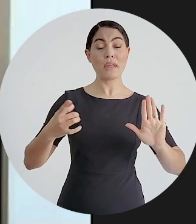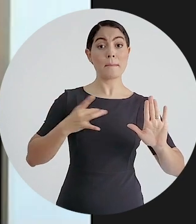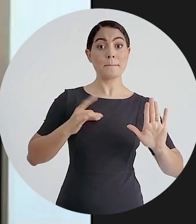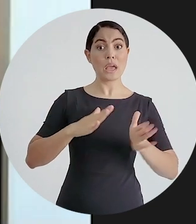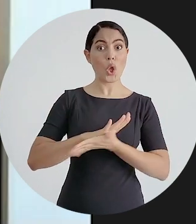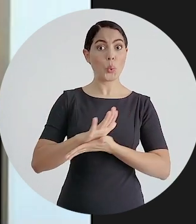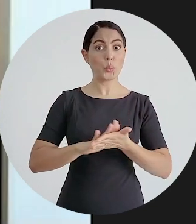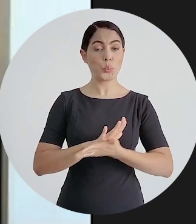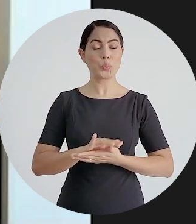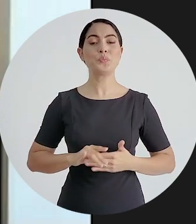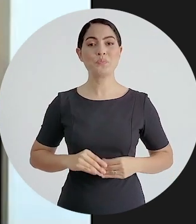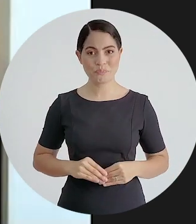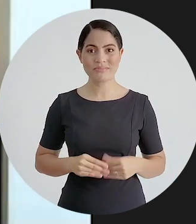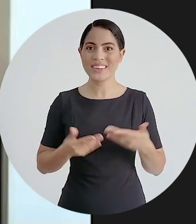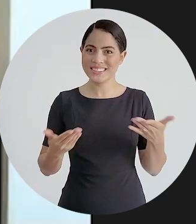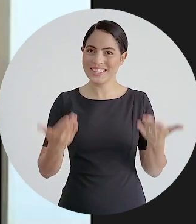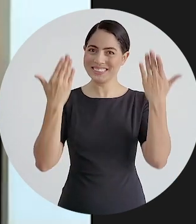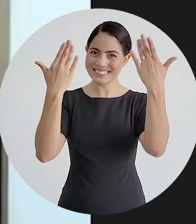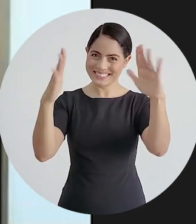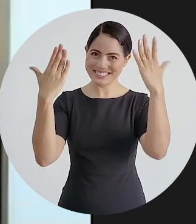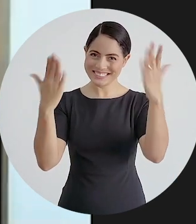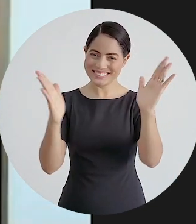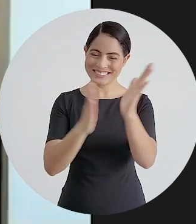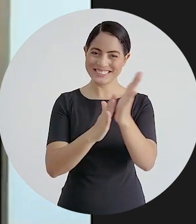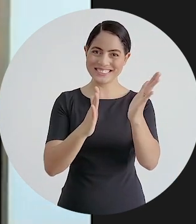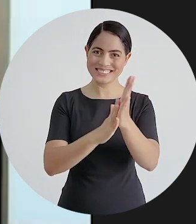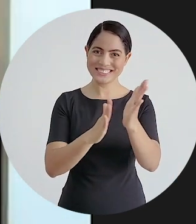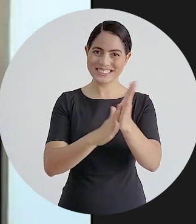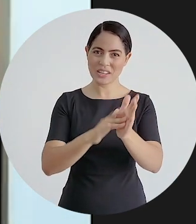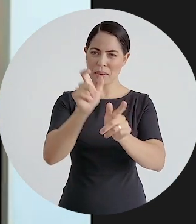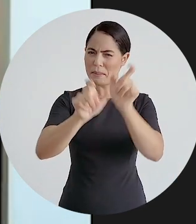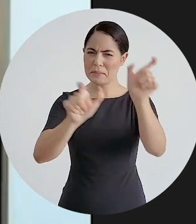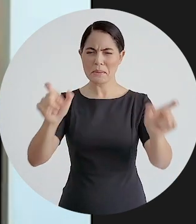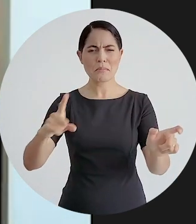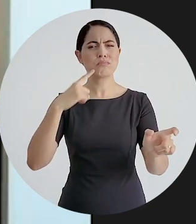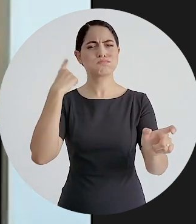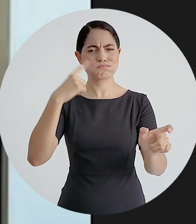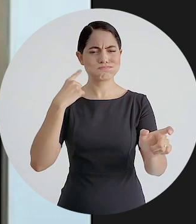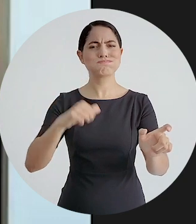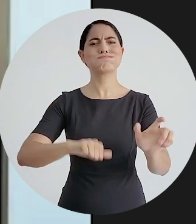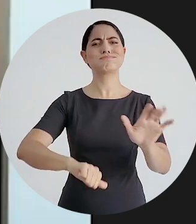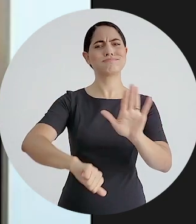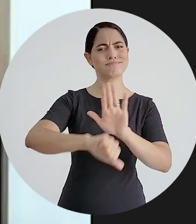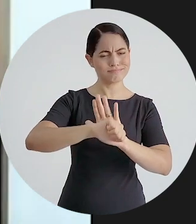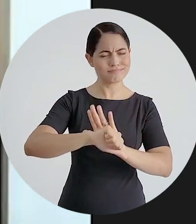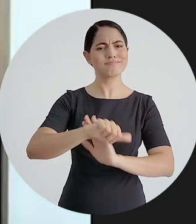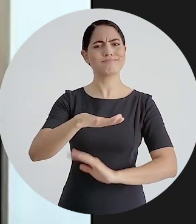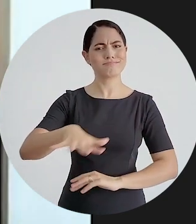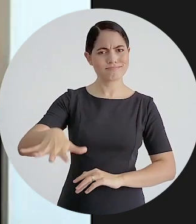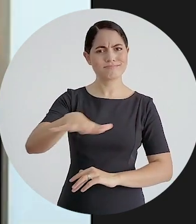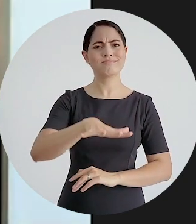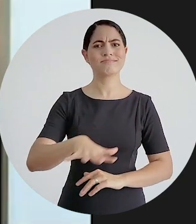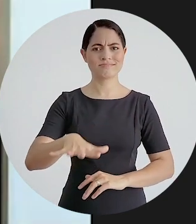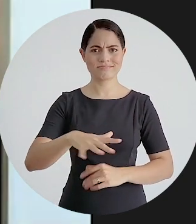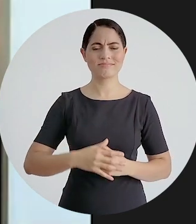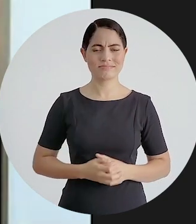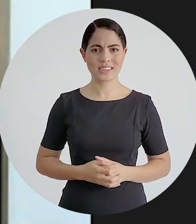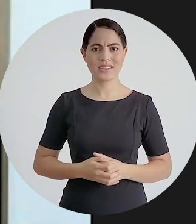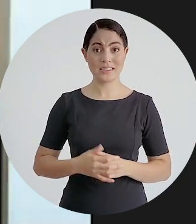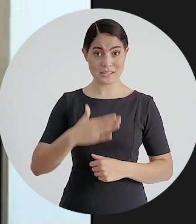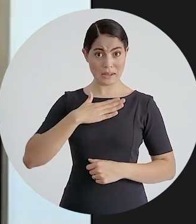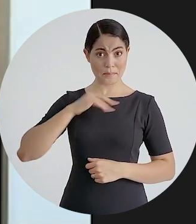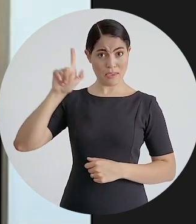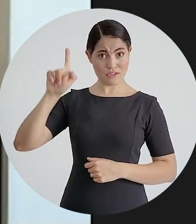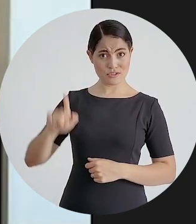pelo testemunho. Então, eu só posso parabenizar os criminalistas. Durante toda a minha gestão, eu tenho feito minhas,